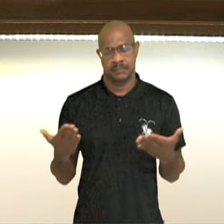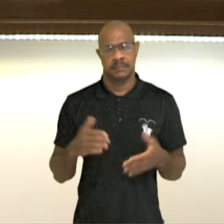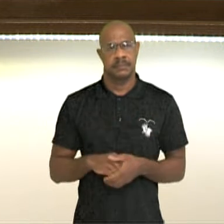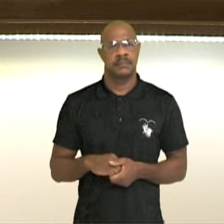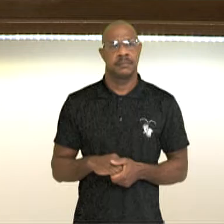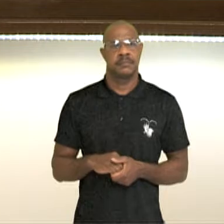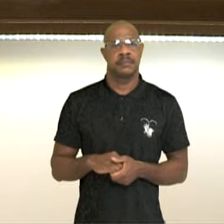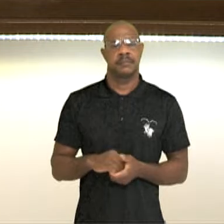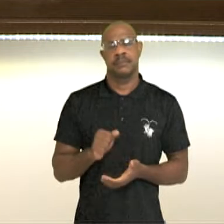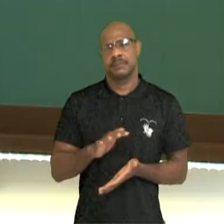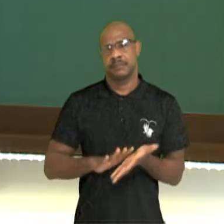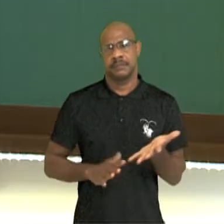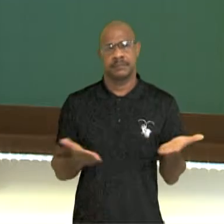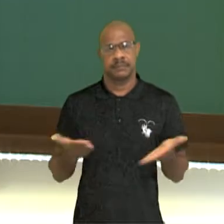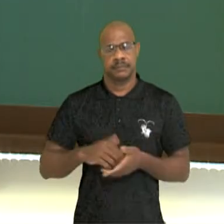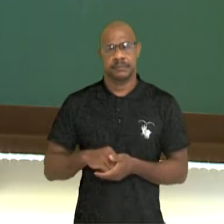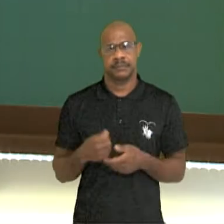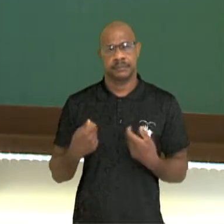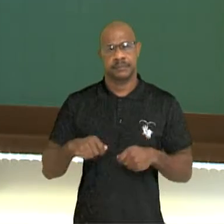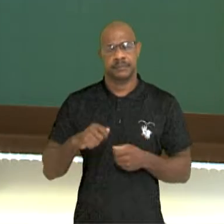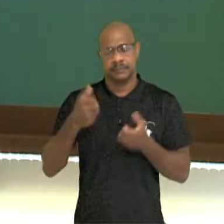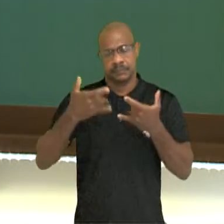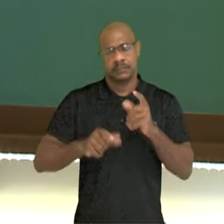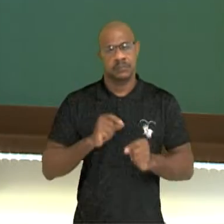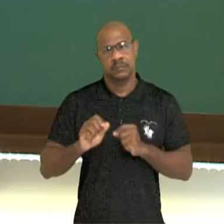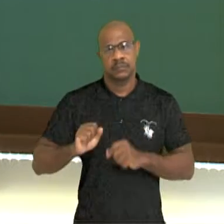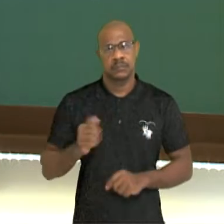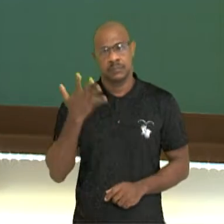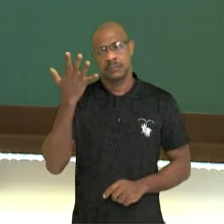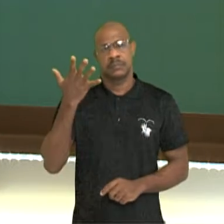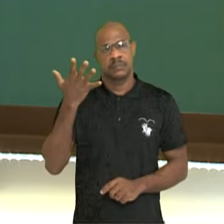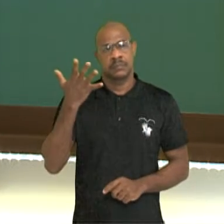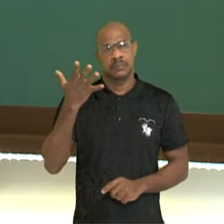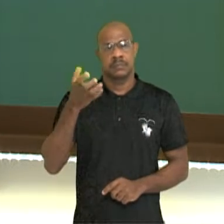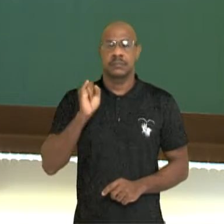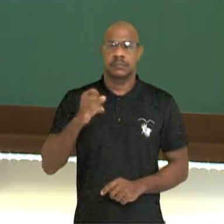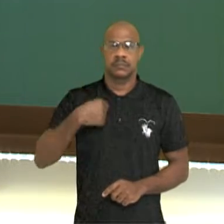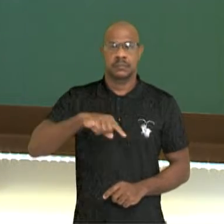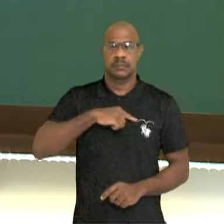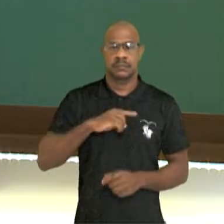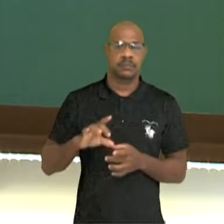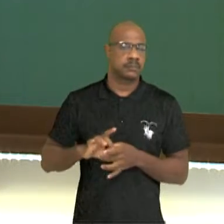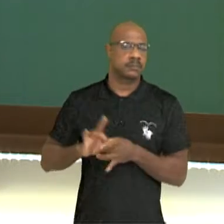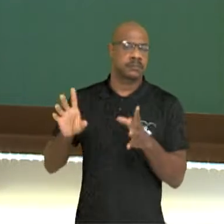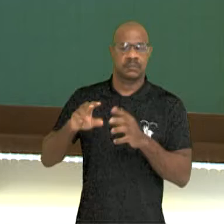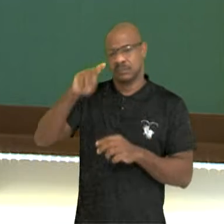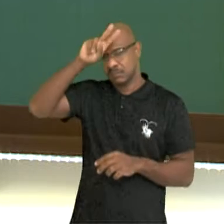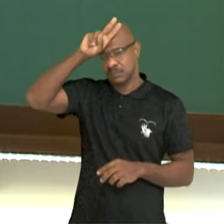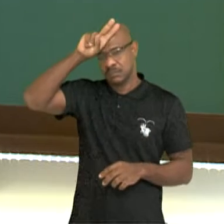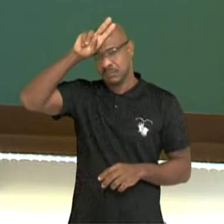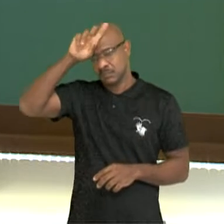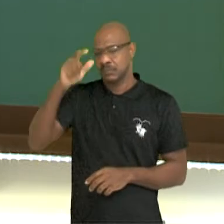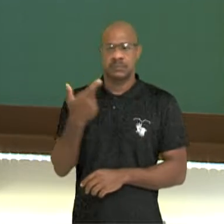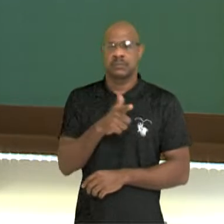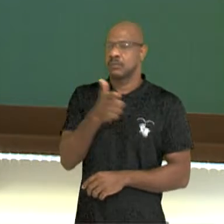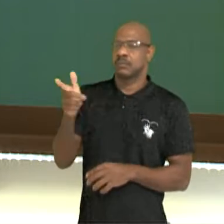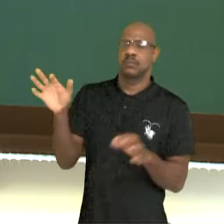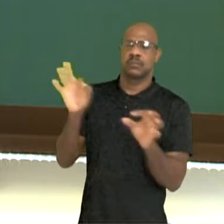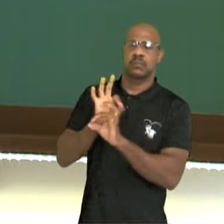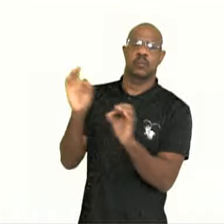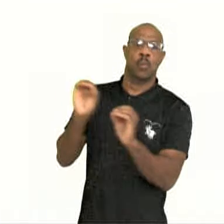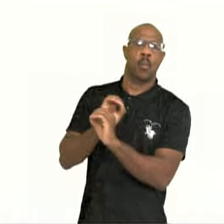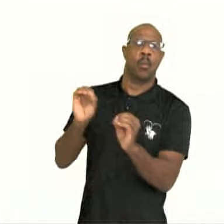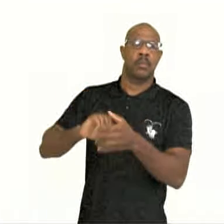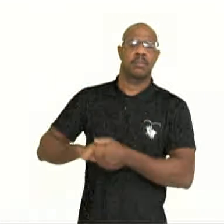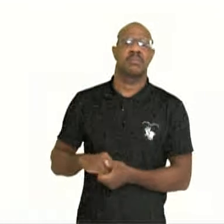Então, nesse exercício, vocês deveriam explicar o que iria acontecer se a gente se livrasse de todos os insetos. Nós